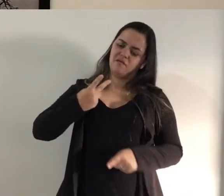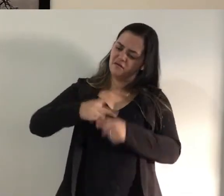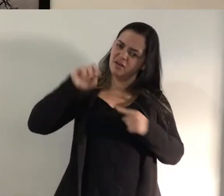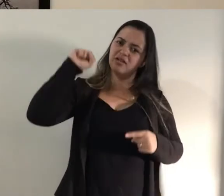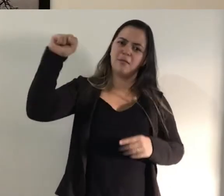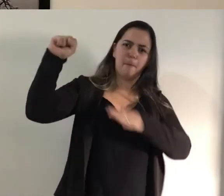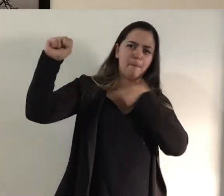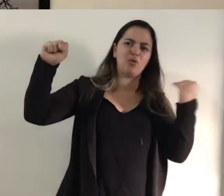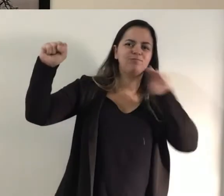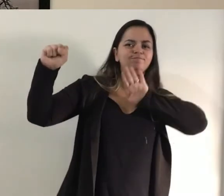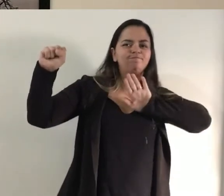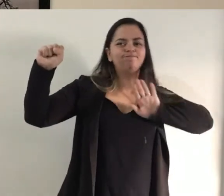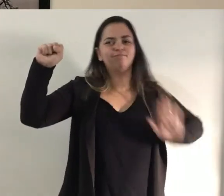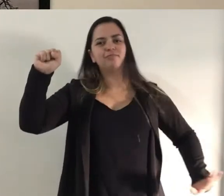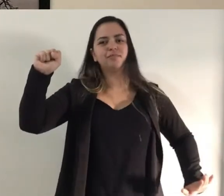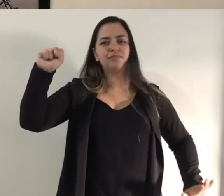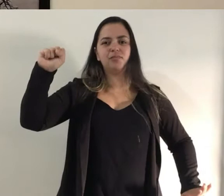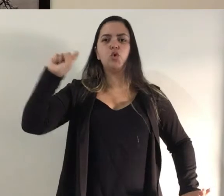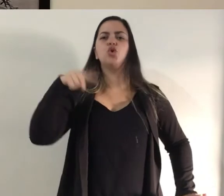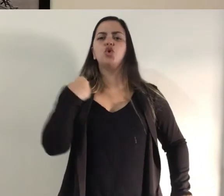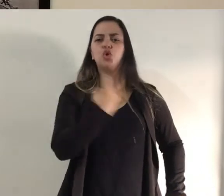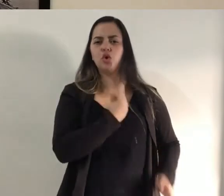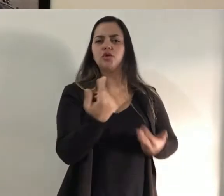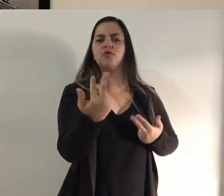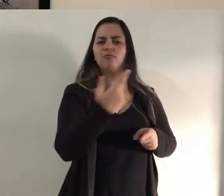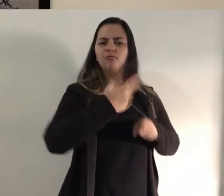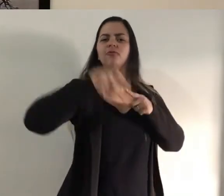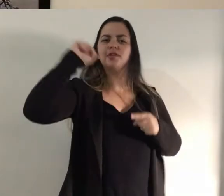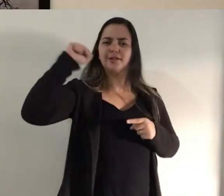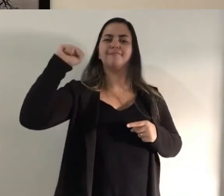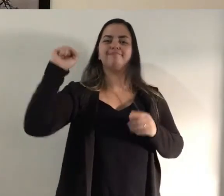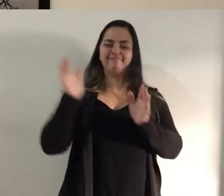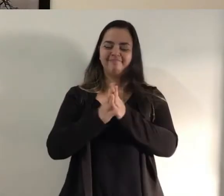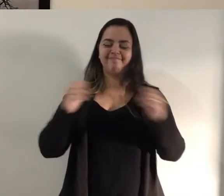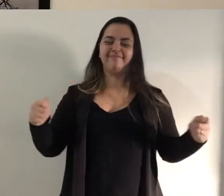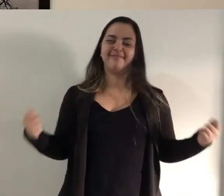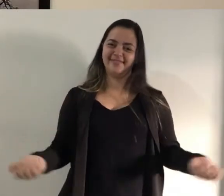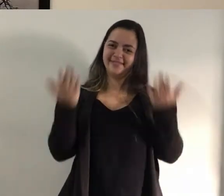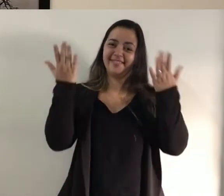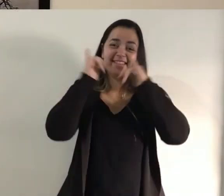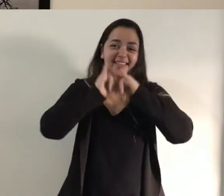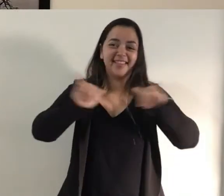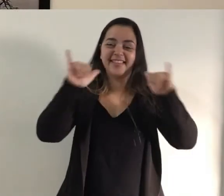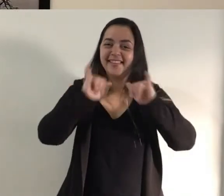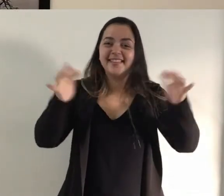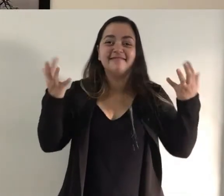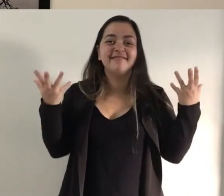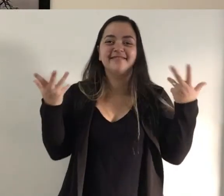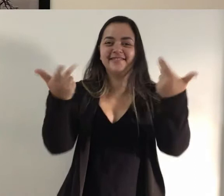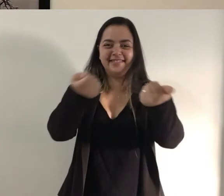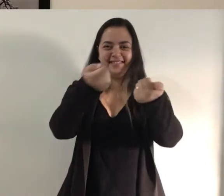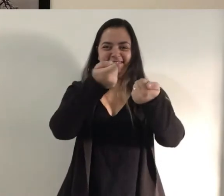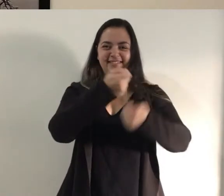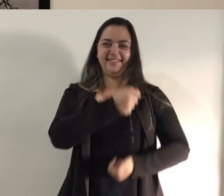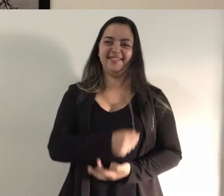também já vencemos. Aleluia! Que notícia espetacular!